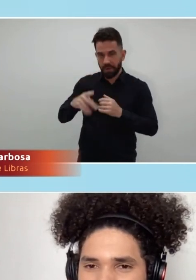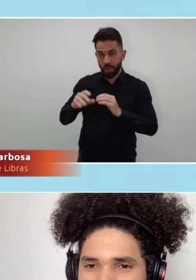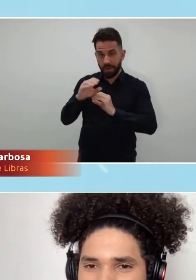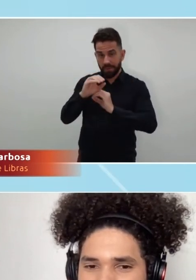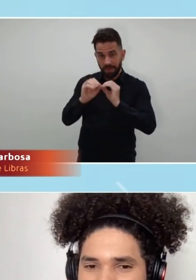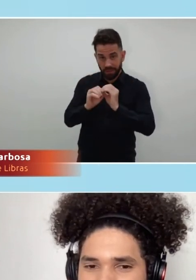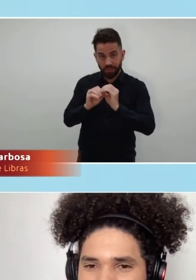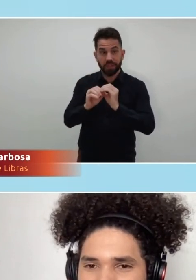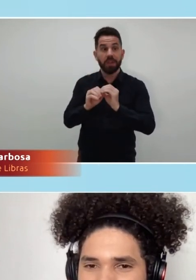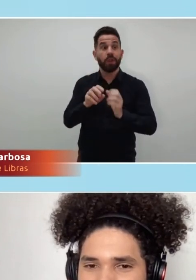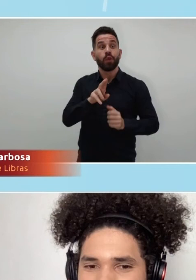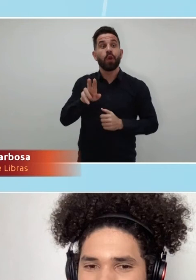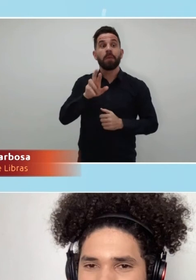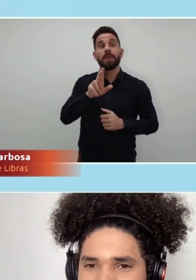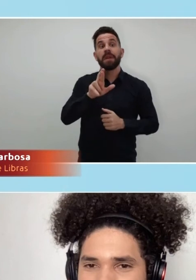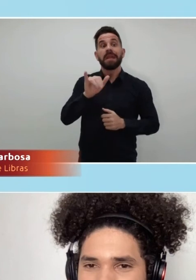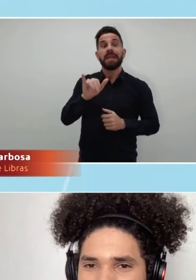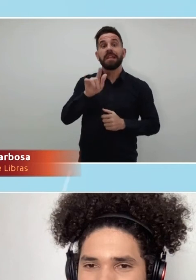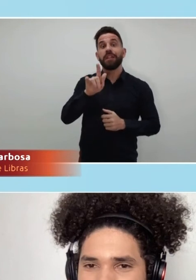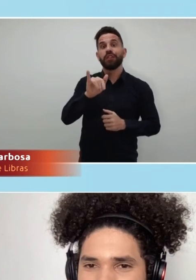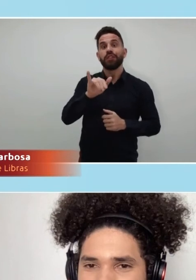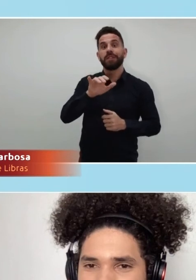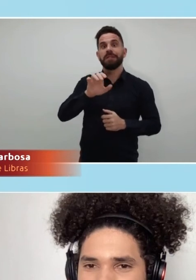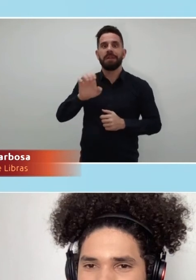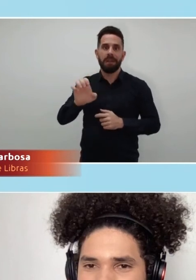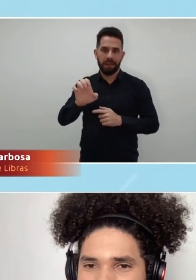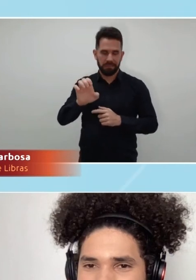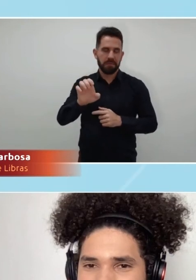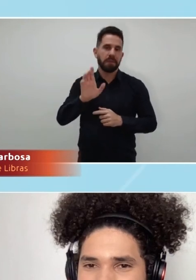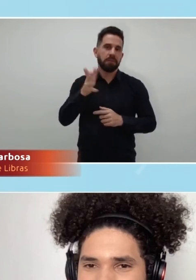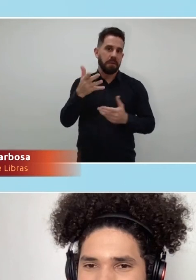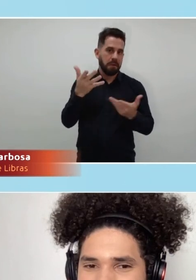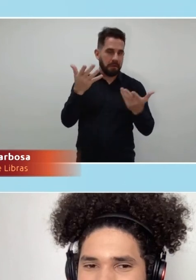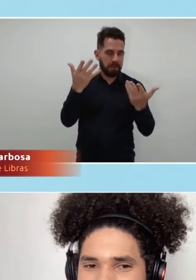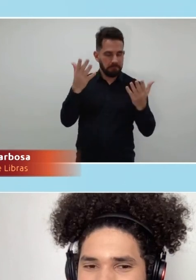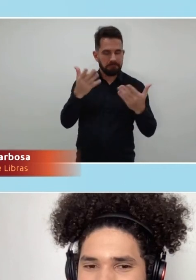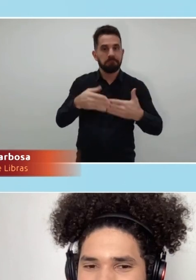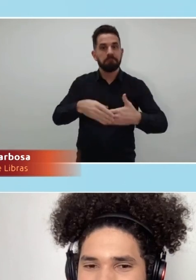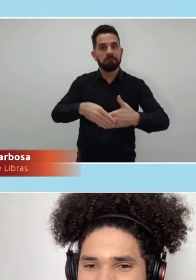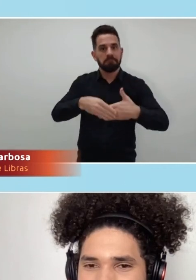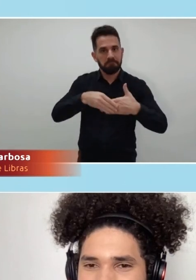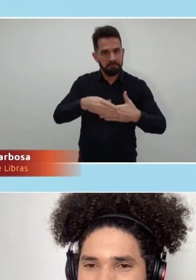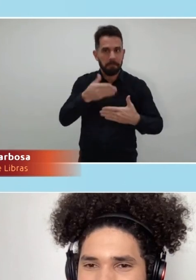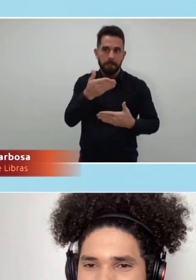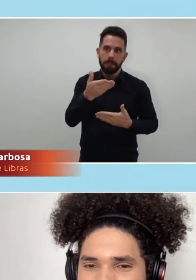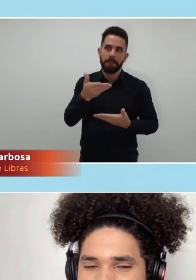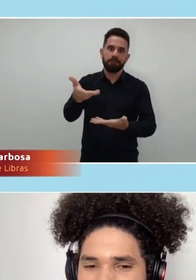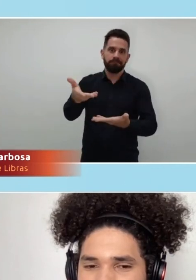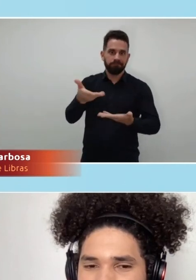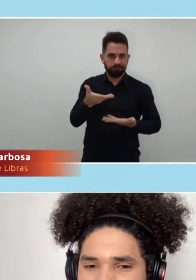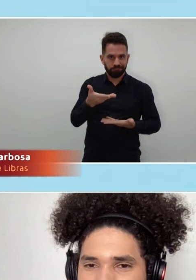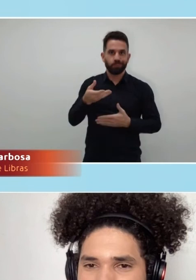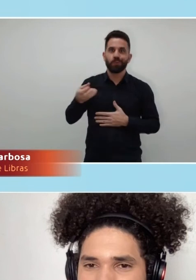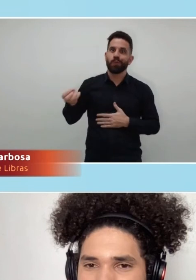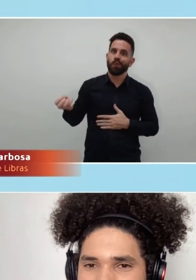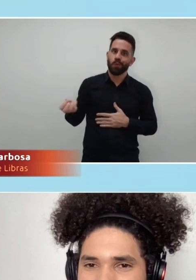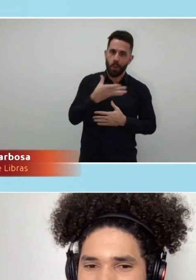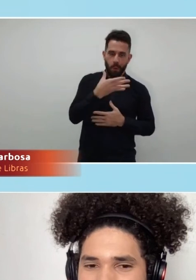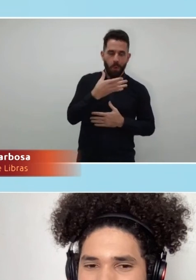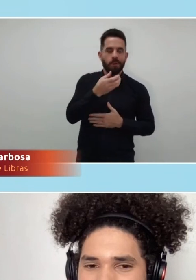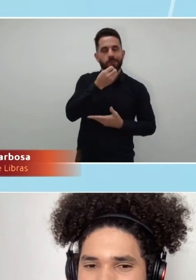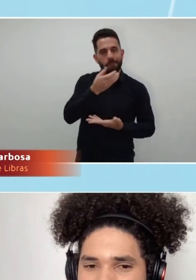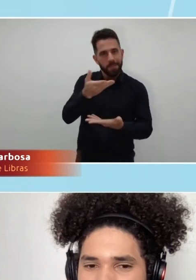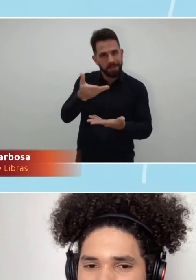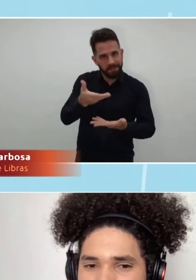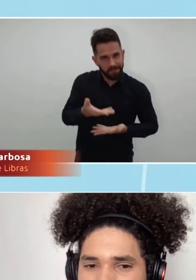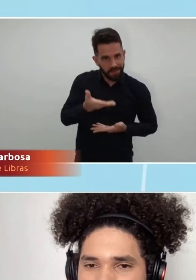sua presença, Rigier, já te cumprimento, te parabenizo, né? Para a gente te receber aqui hoje, né? Te dou boas-vindas e